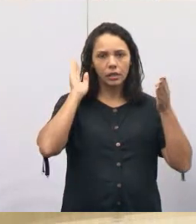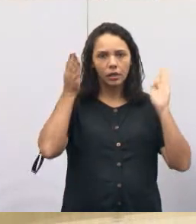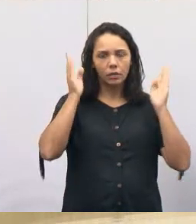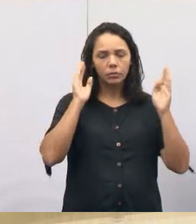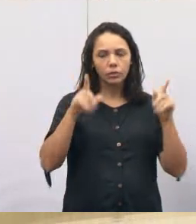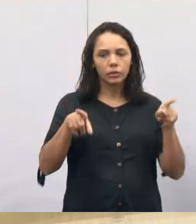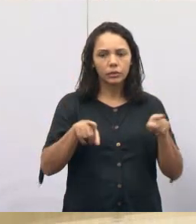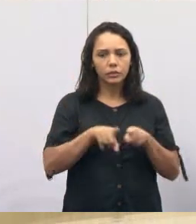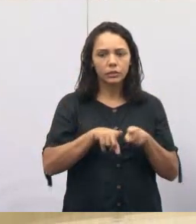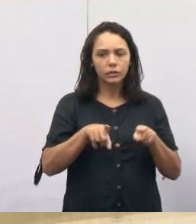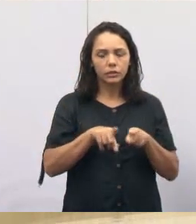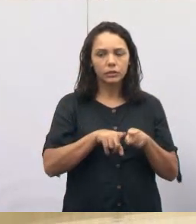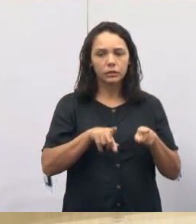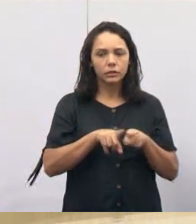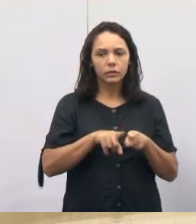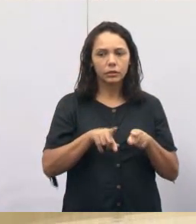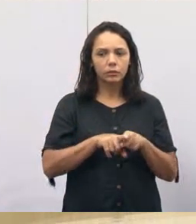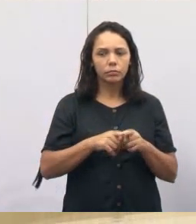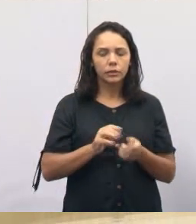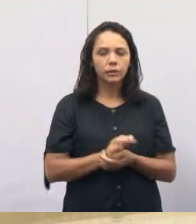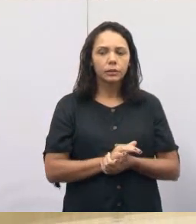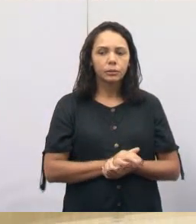transporte fretado